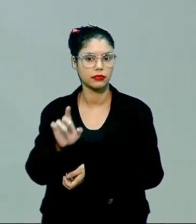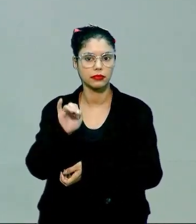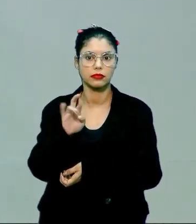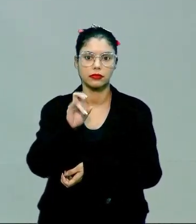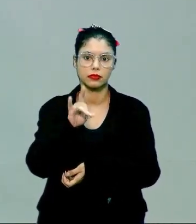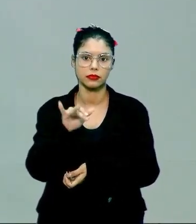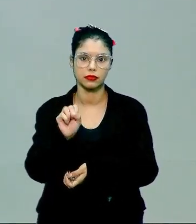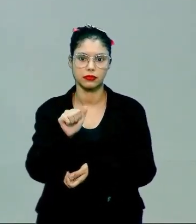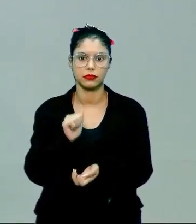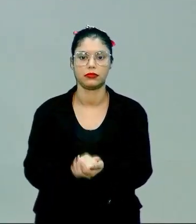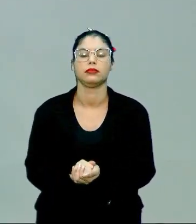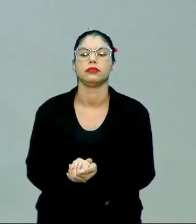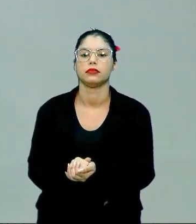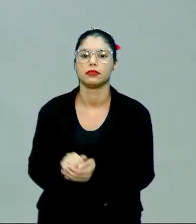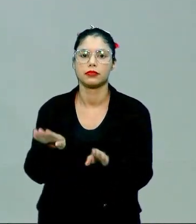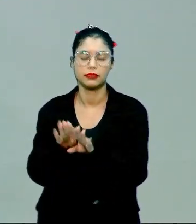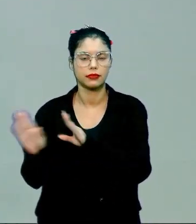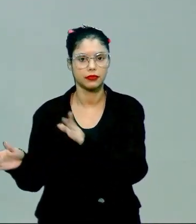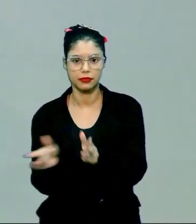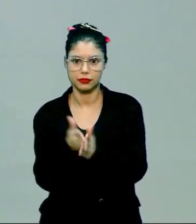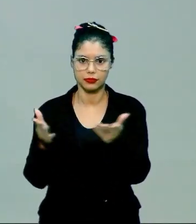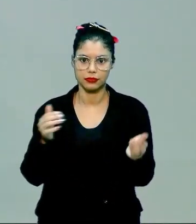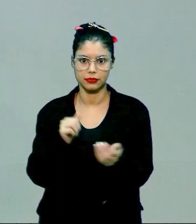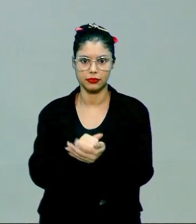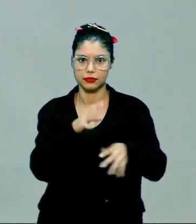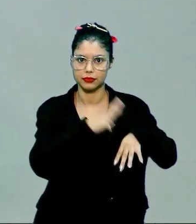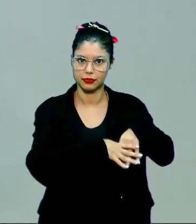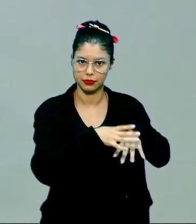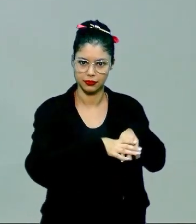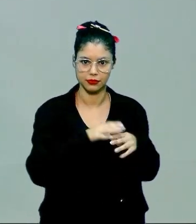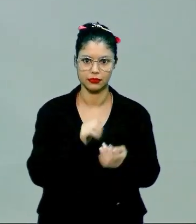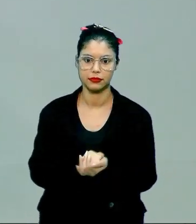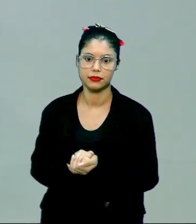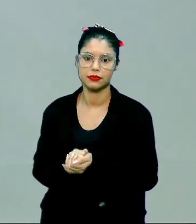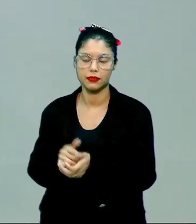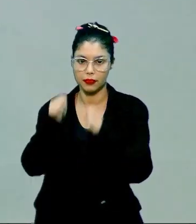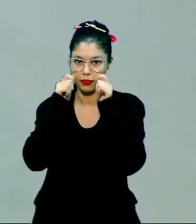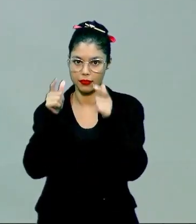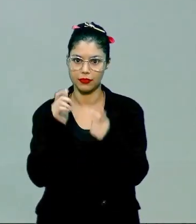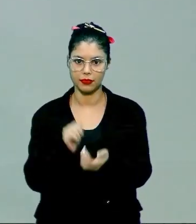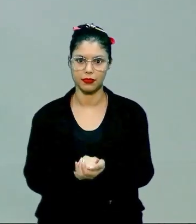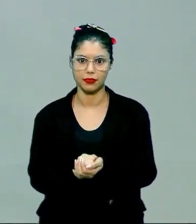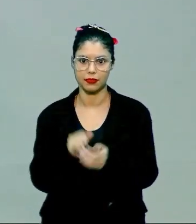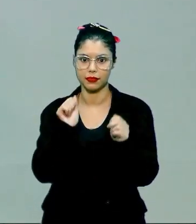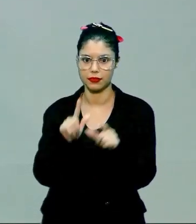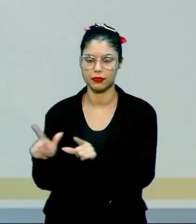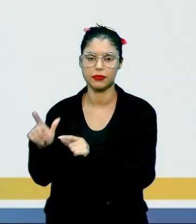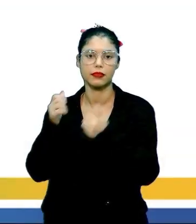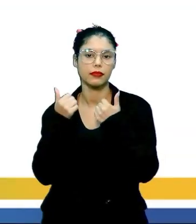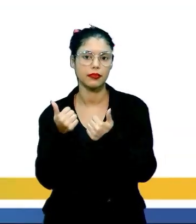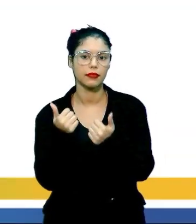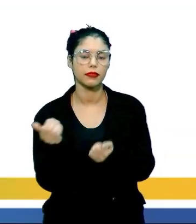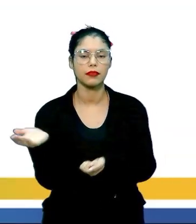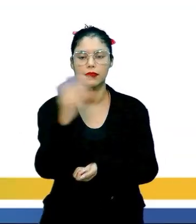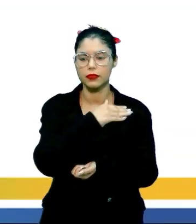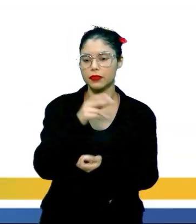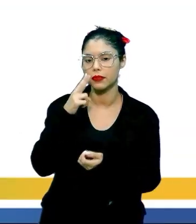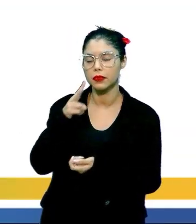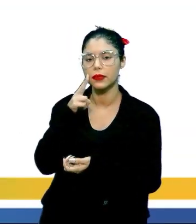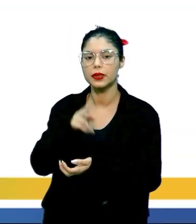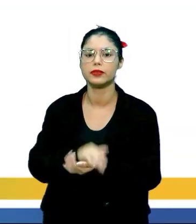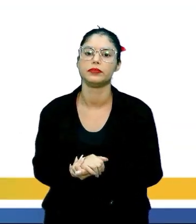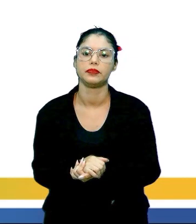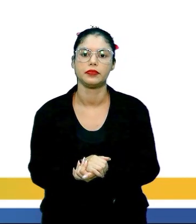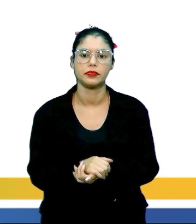professor Emerson. Vamos entrar no mundo maravilhoso hoje da matemática. Se liga na missão, tamo junto. Então, vamos ver isso aí